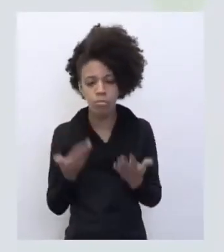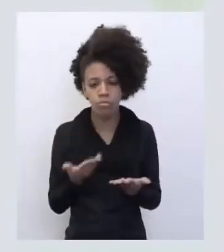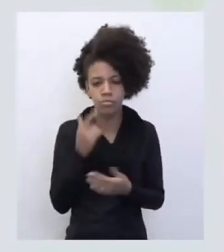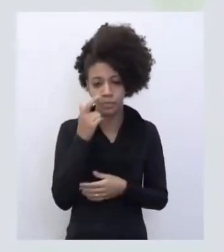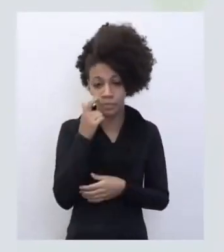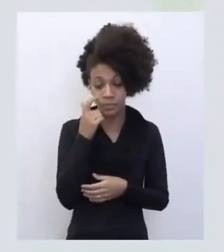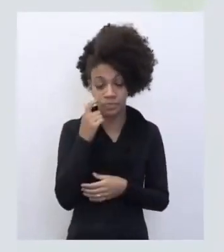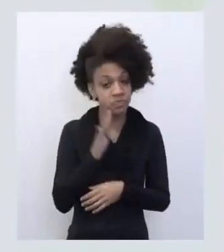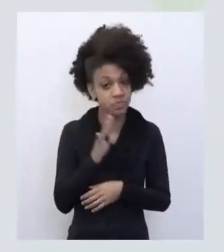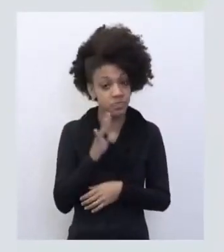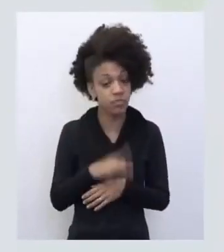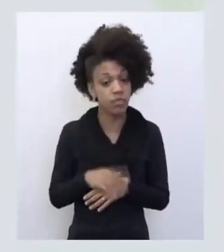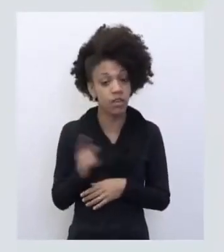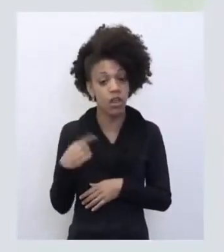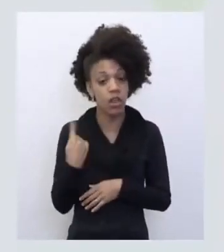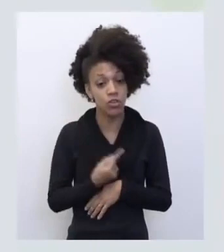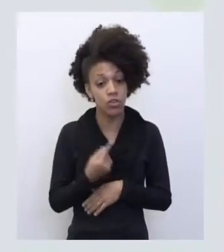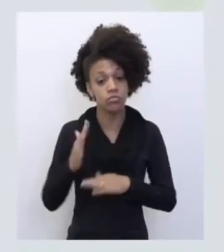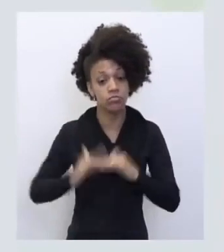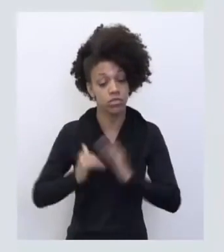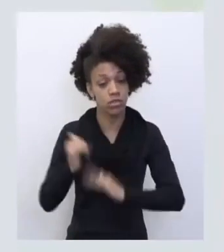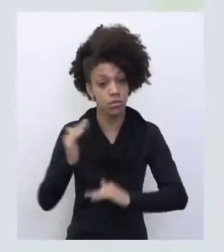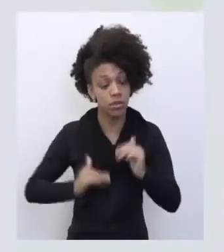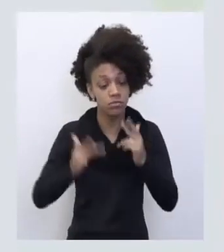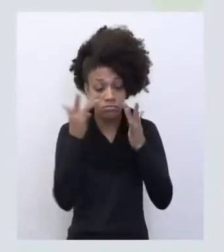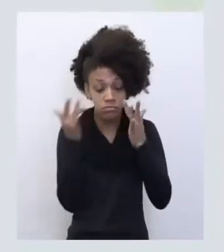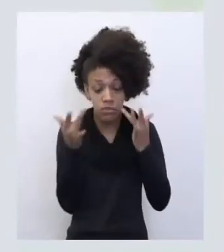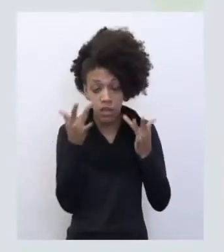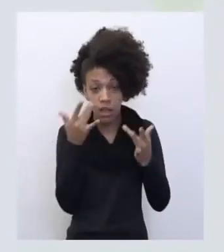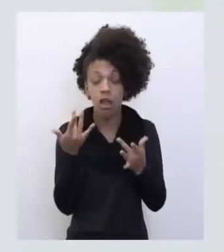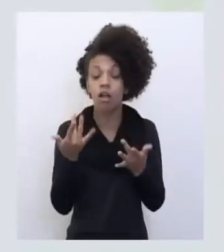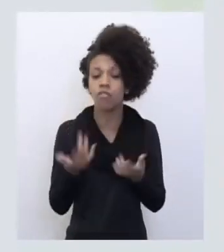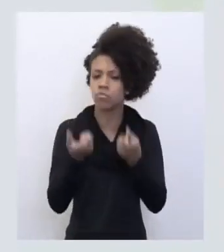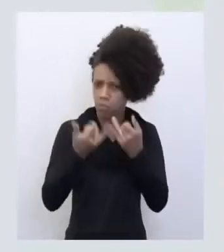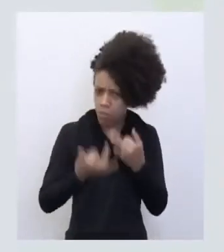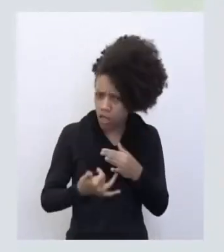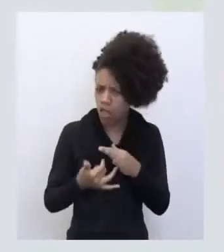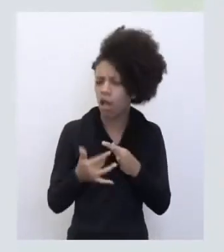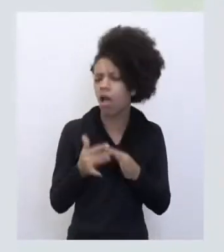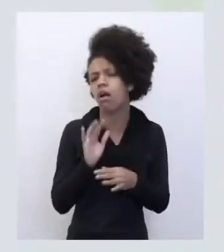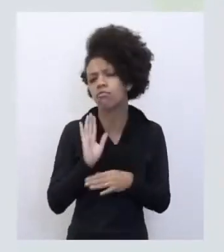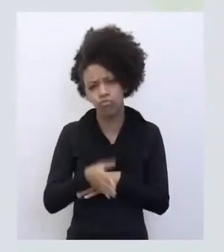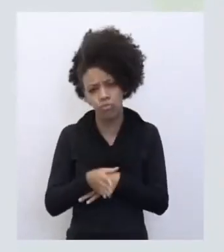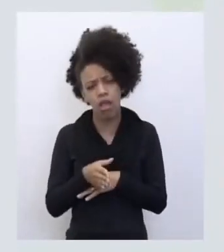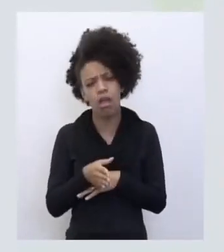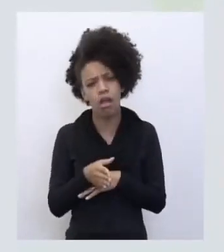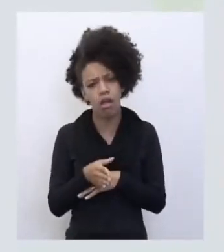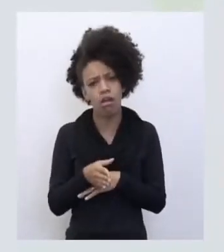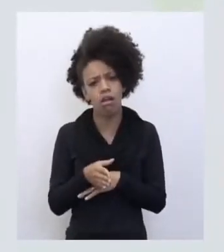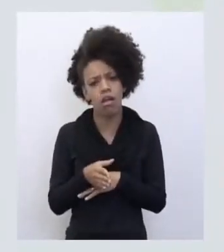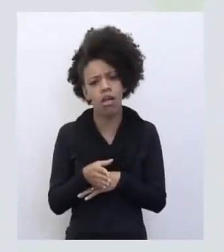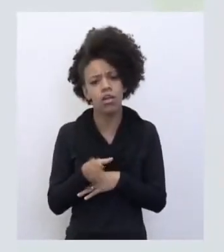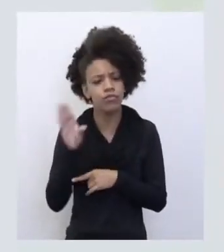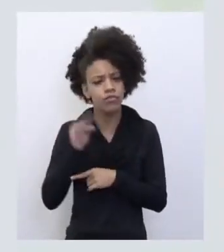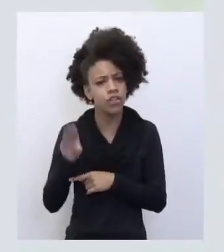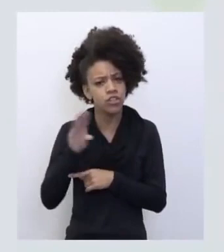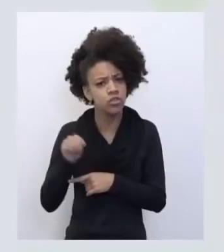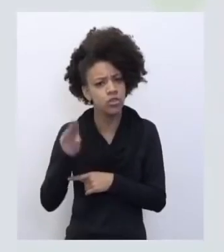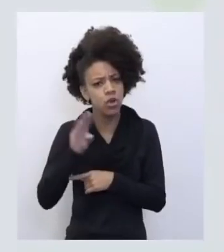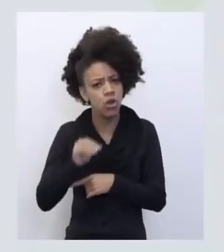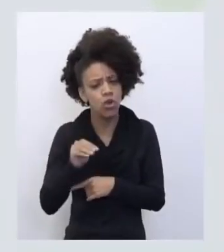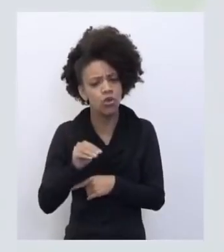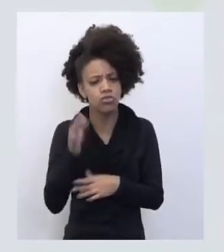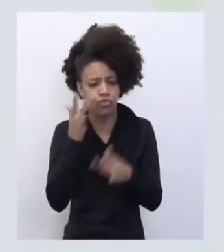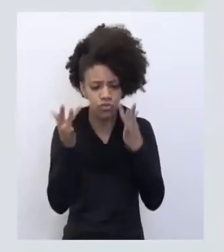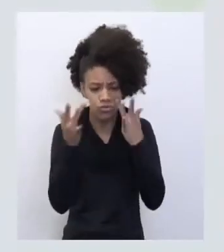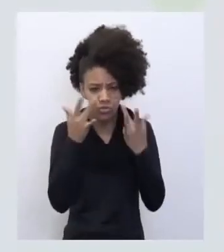Bacana, turma. Nós que estamos na habilidade de teatro, vamos falar um pouquinho, estamos falando já sobre fantoches, teatro de